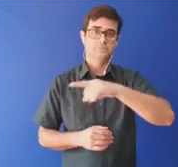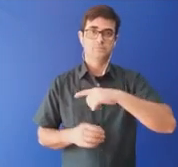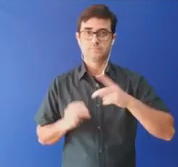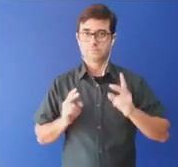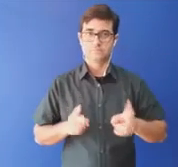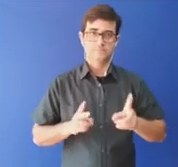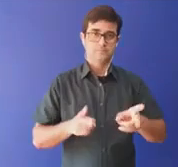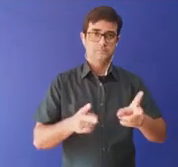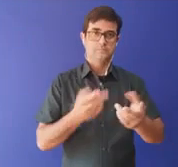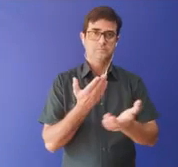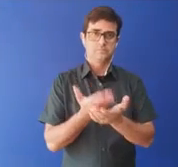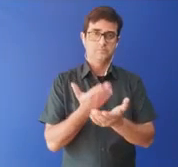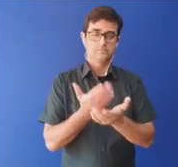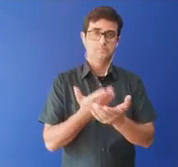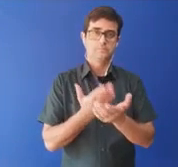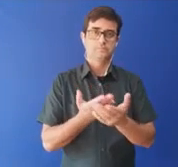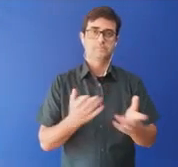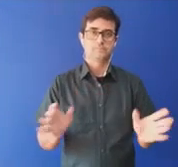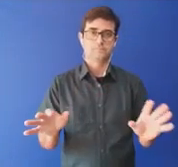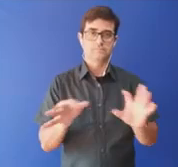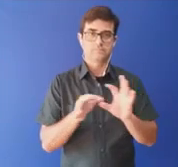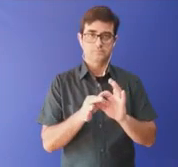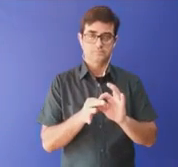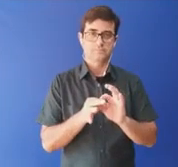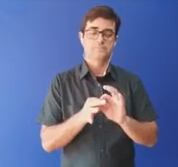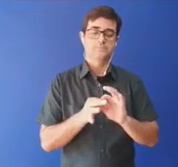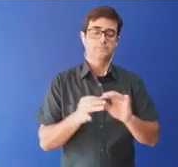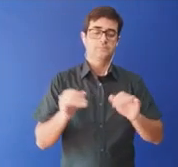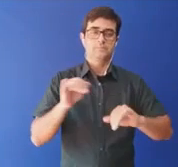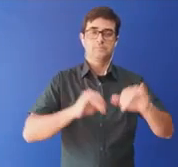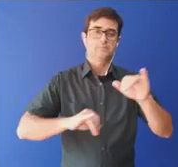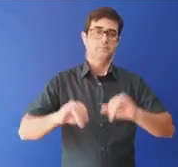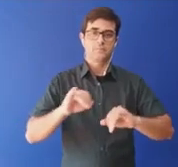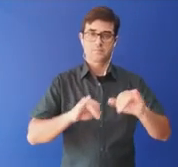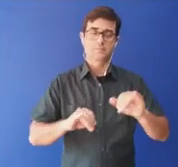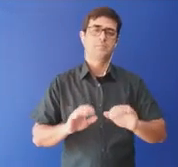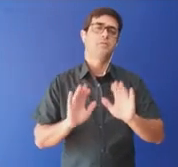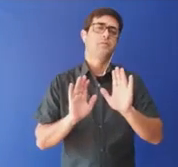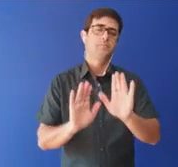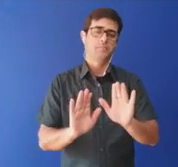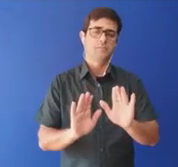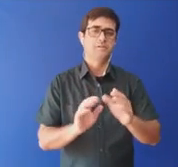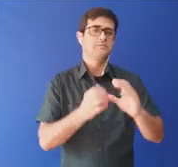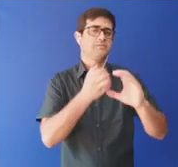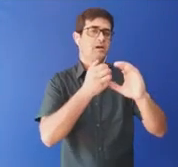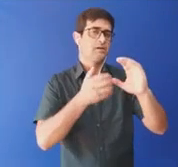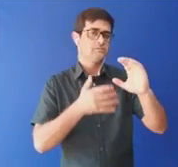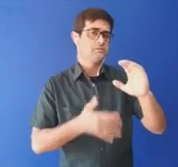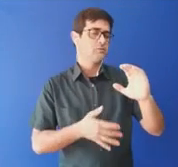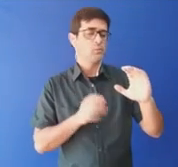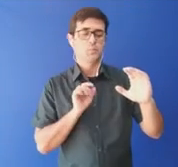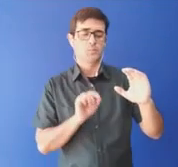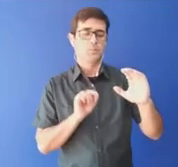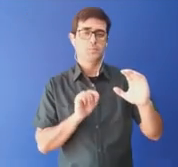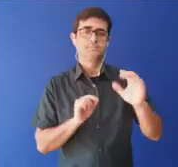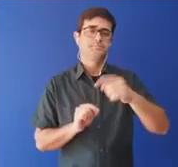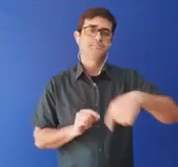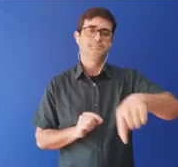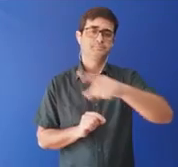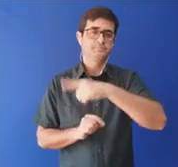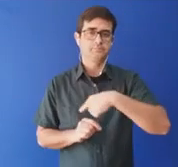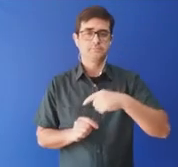Olá, pessoal. Então vamos seguir o nosso estudo sobre as ligações químicas e vamos seguir falando sobre as